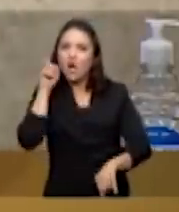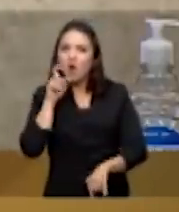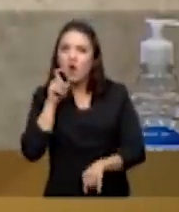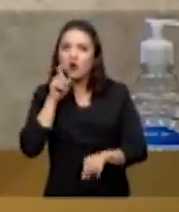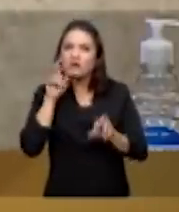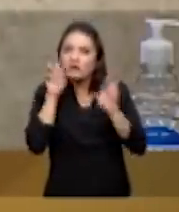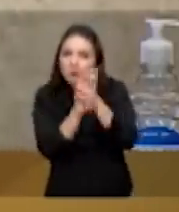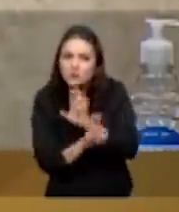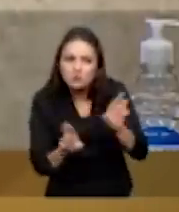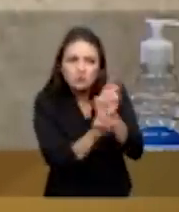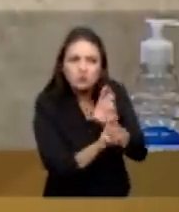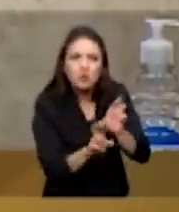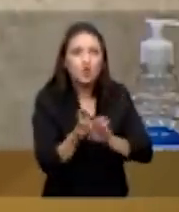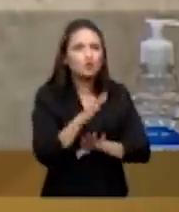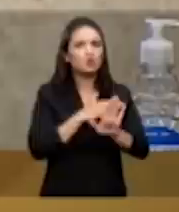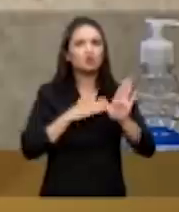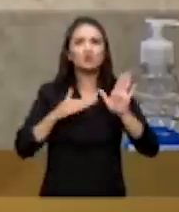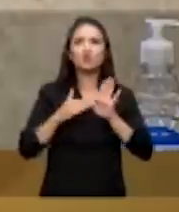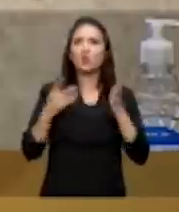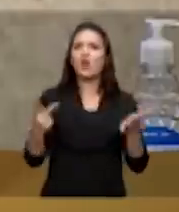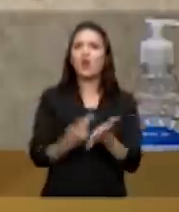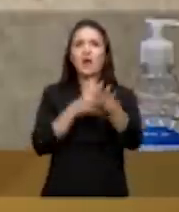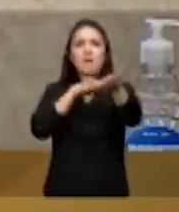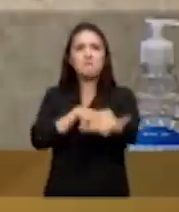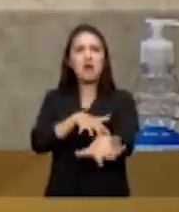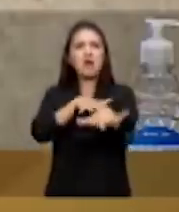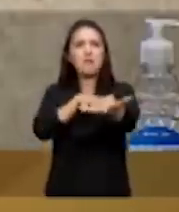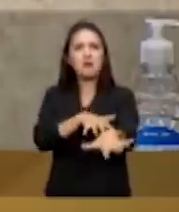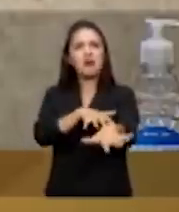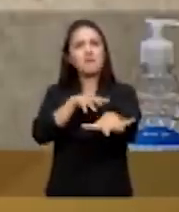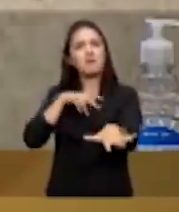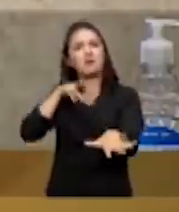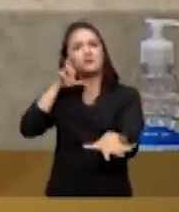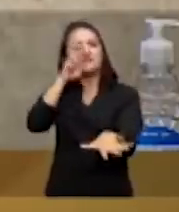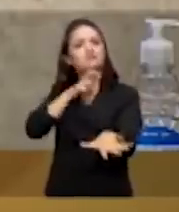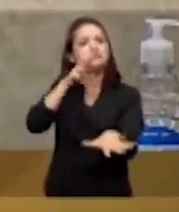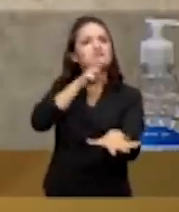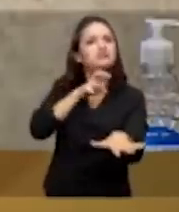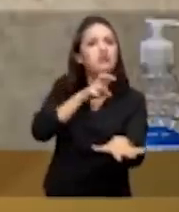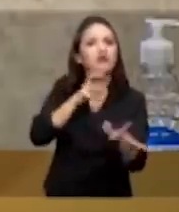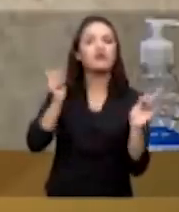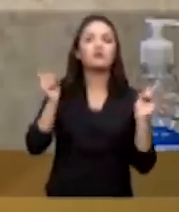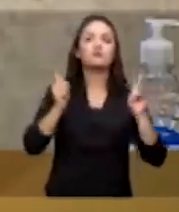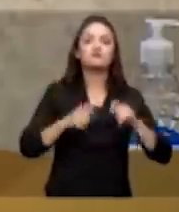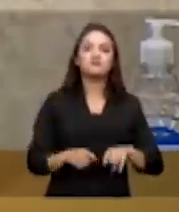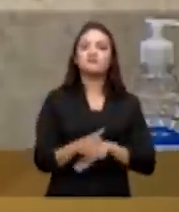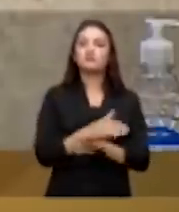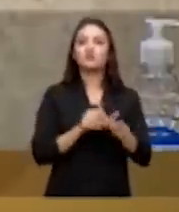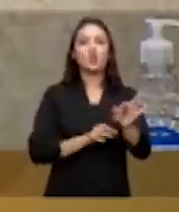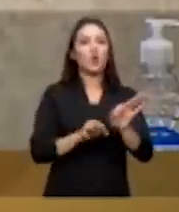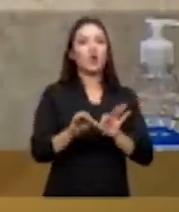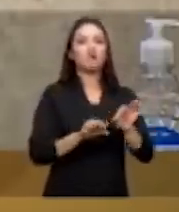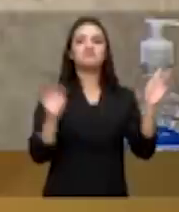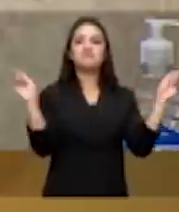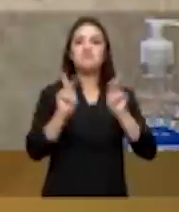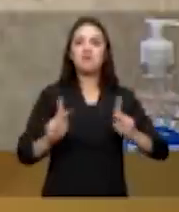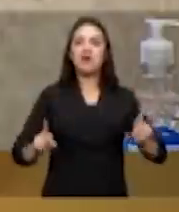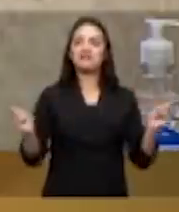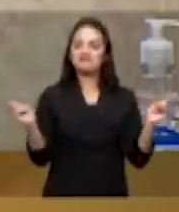as manifestações, permitindo assim o seu desenrolar com ordem e